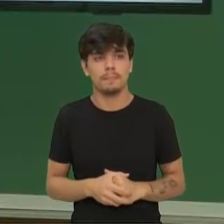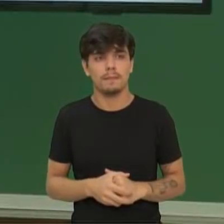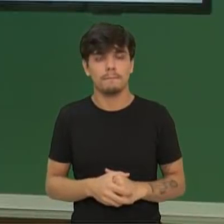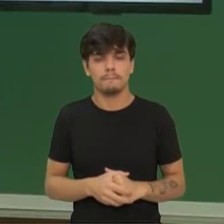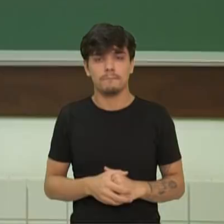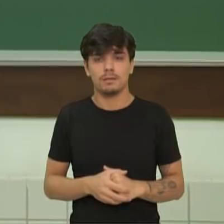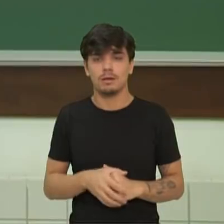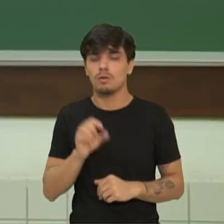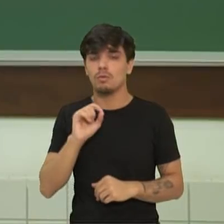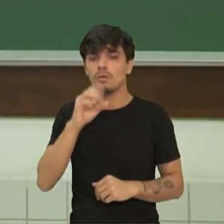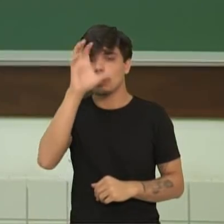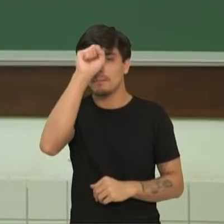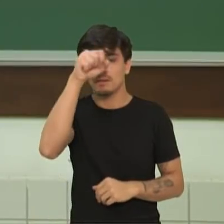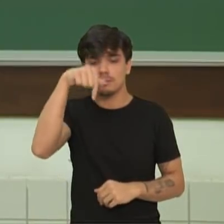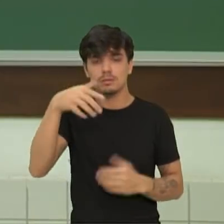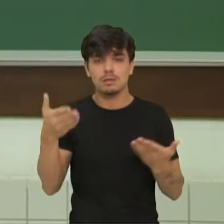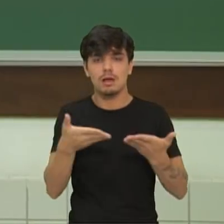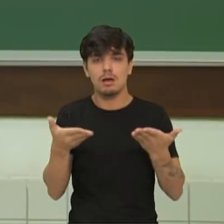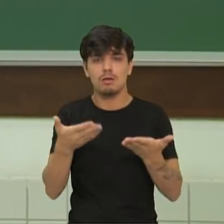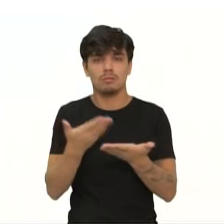Vamos ver o que nós aprendemos nessa aula?